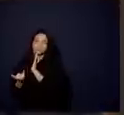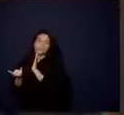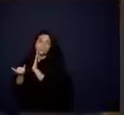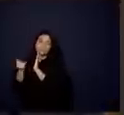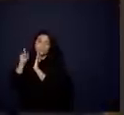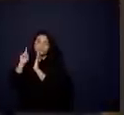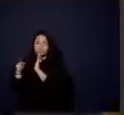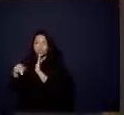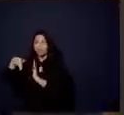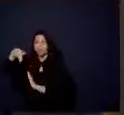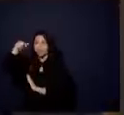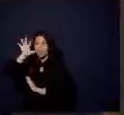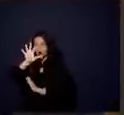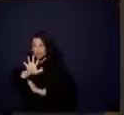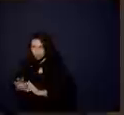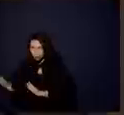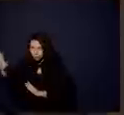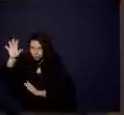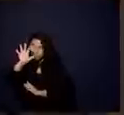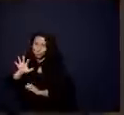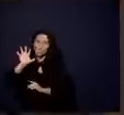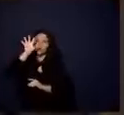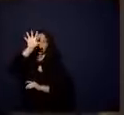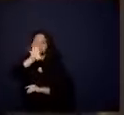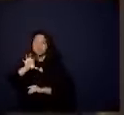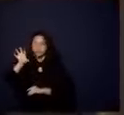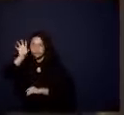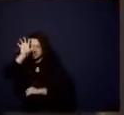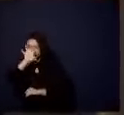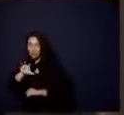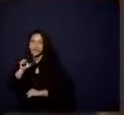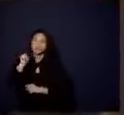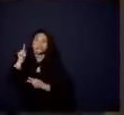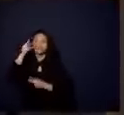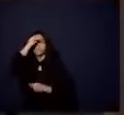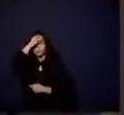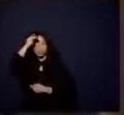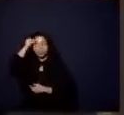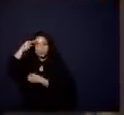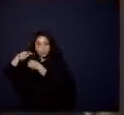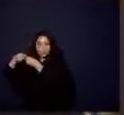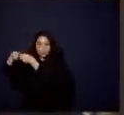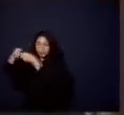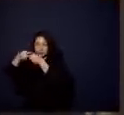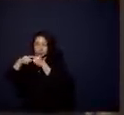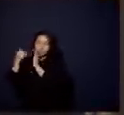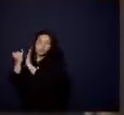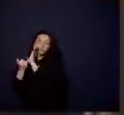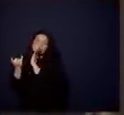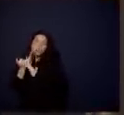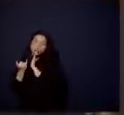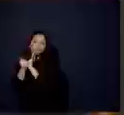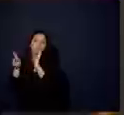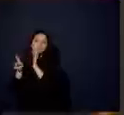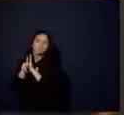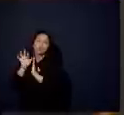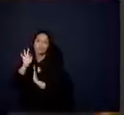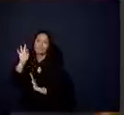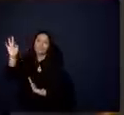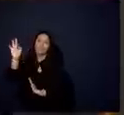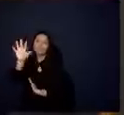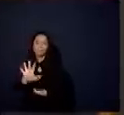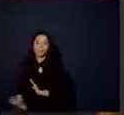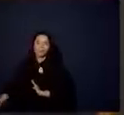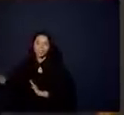subnacional dos Estados municípios que substituir ICMS e você teria imposto seletivo que seria Federal que substituiria